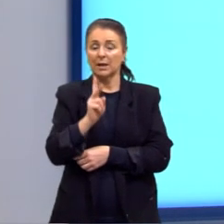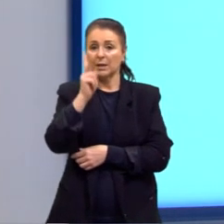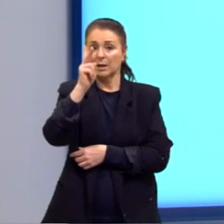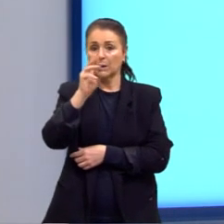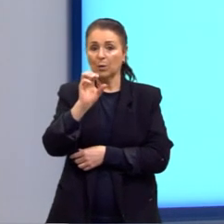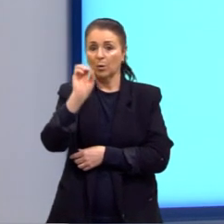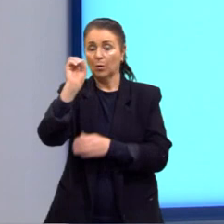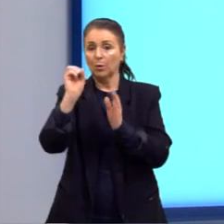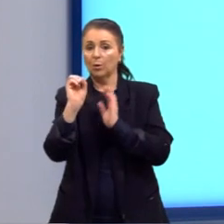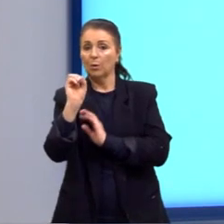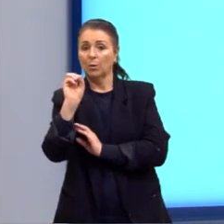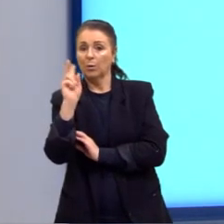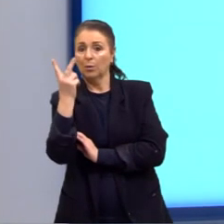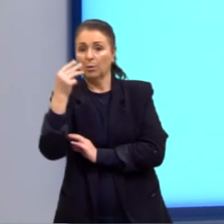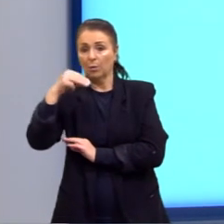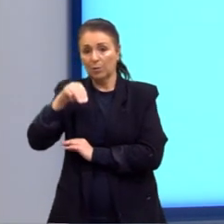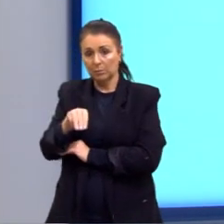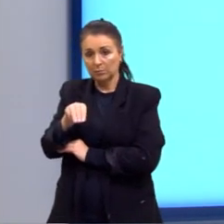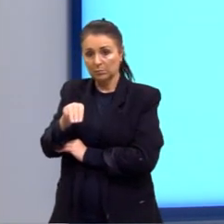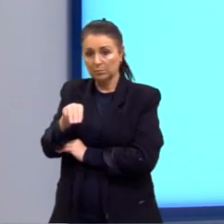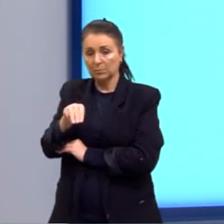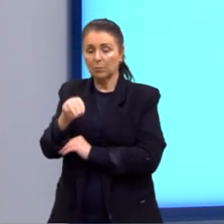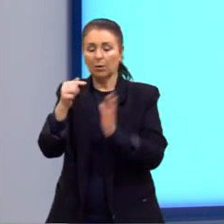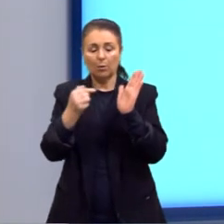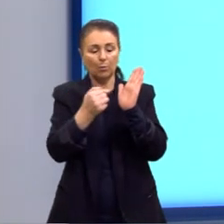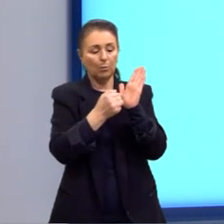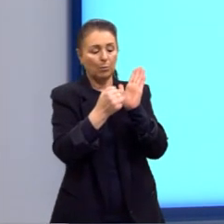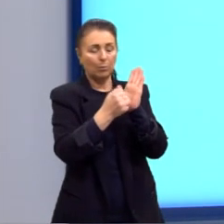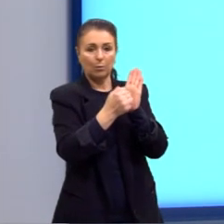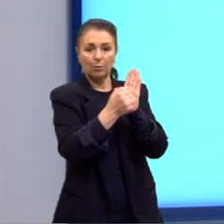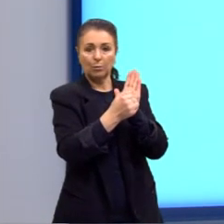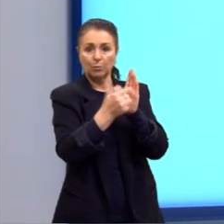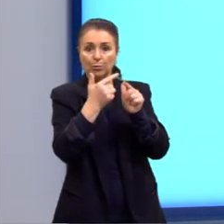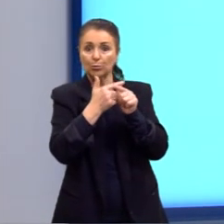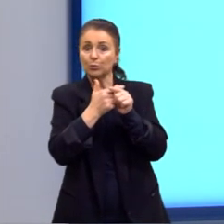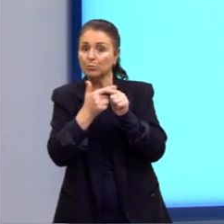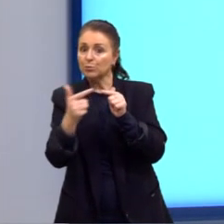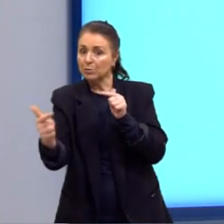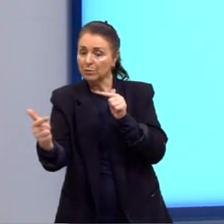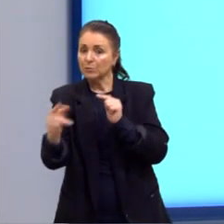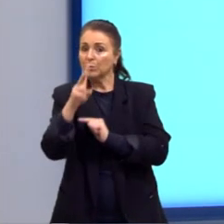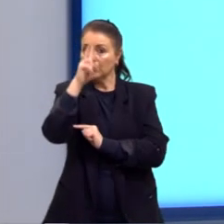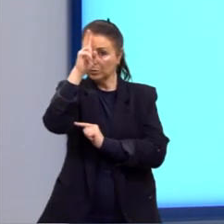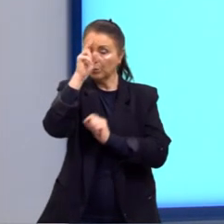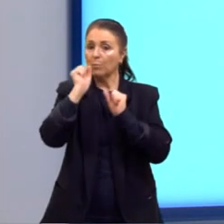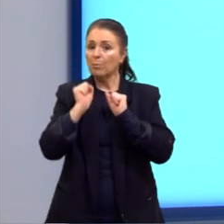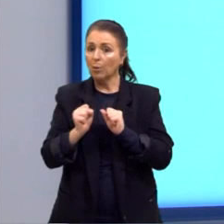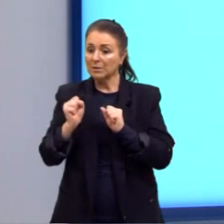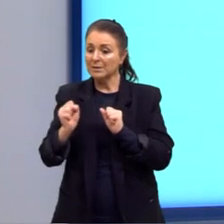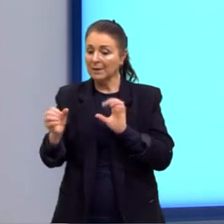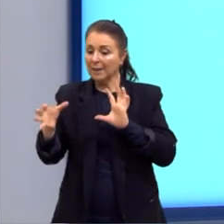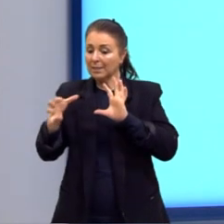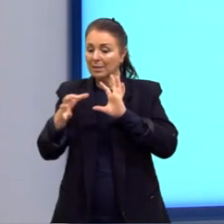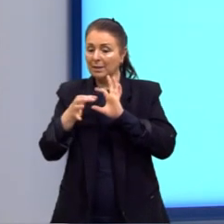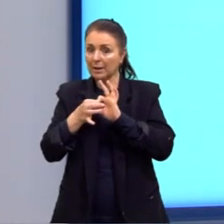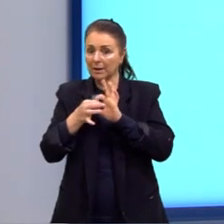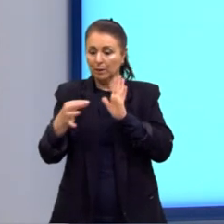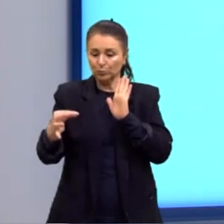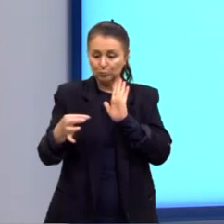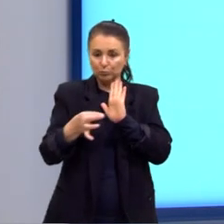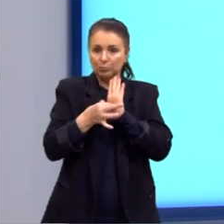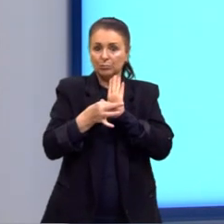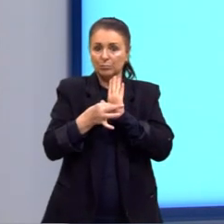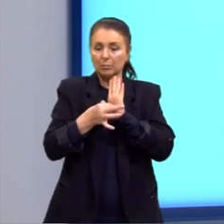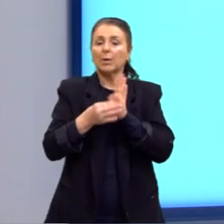entre quais pontos do divisor de tensão esse equipamento pode ser ligado né Deve ser